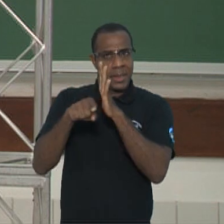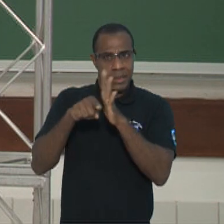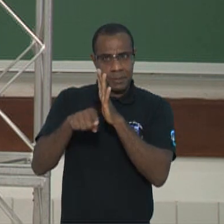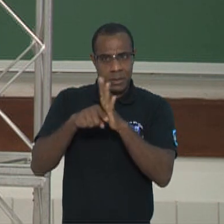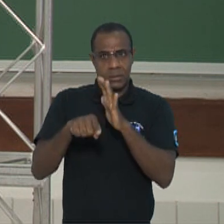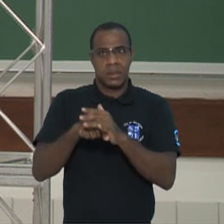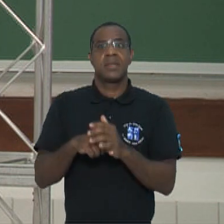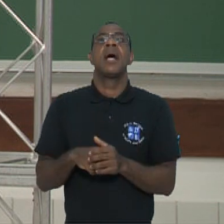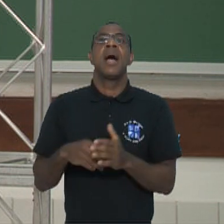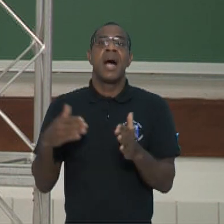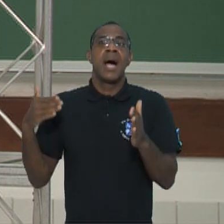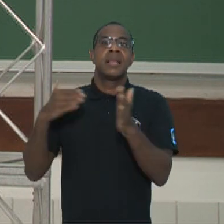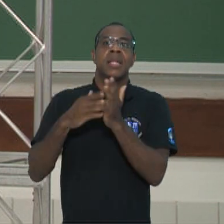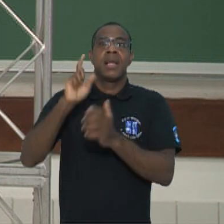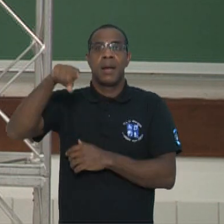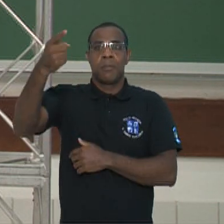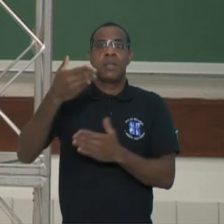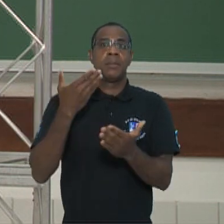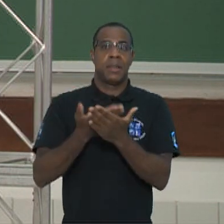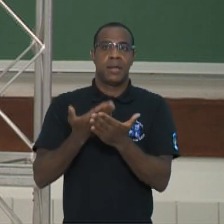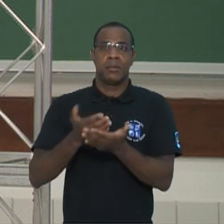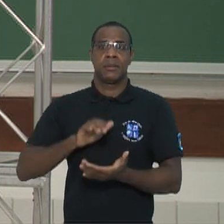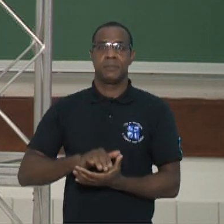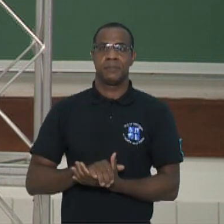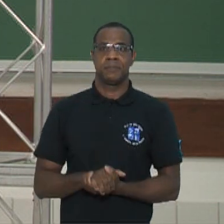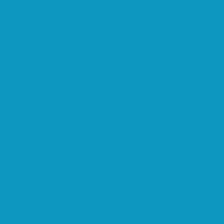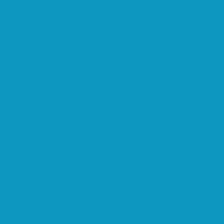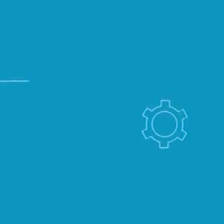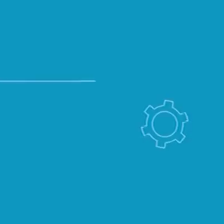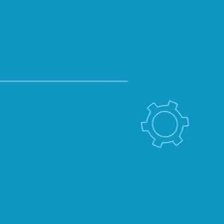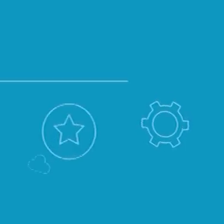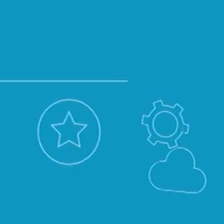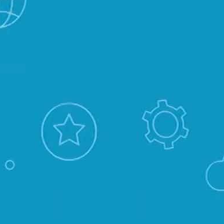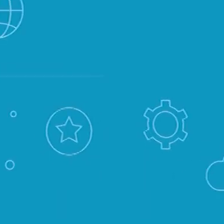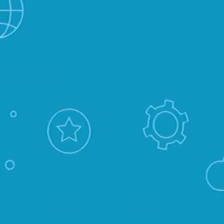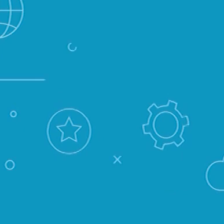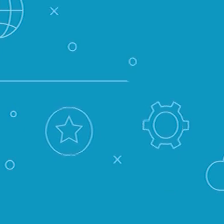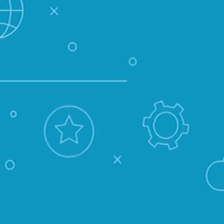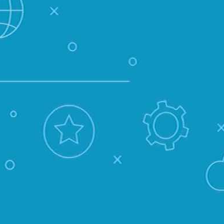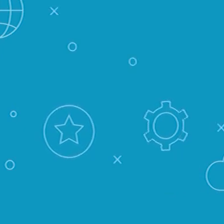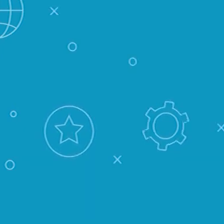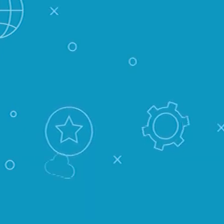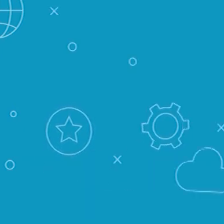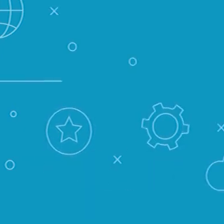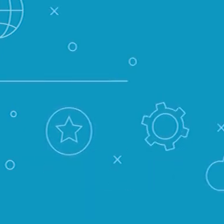até a próxima aula.